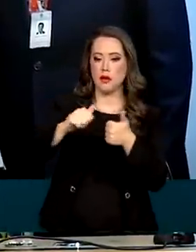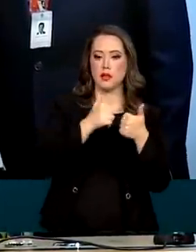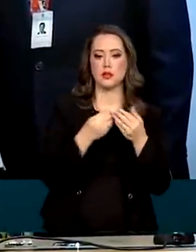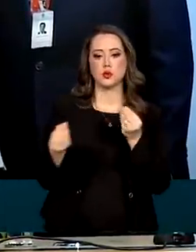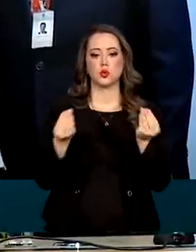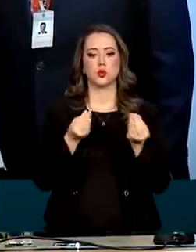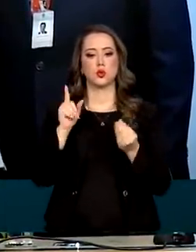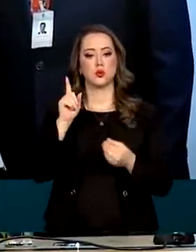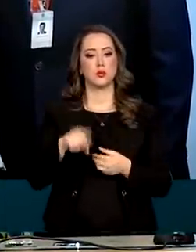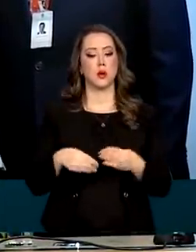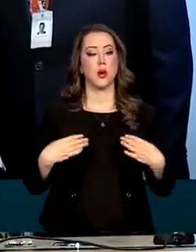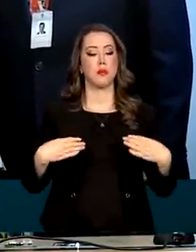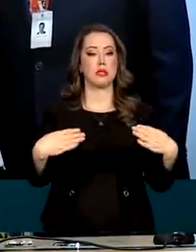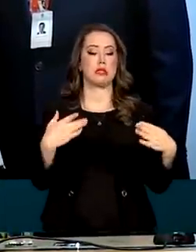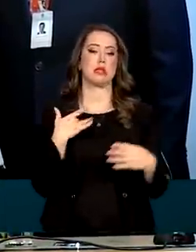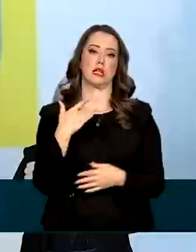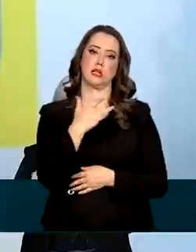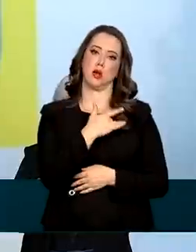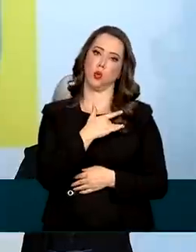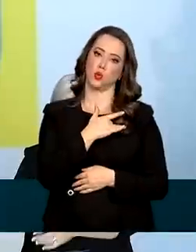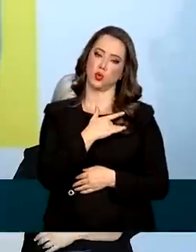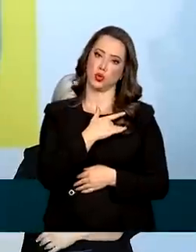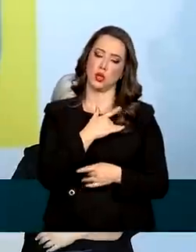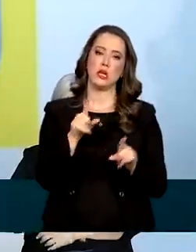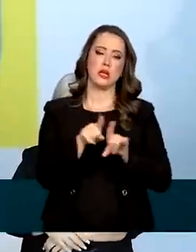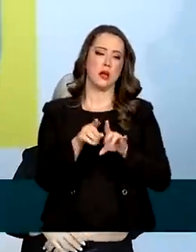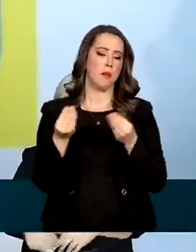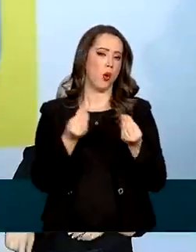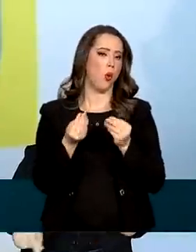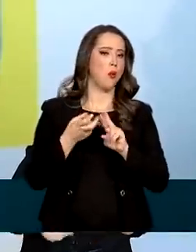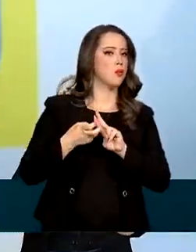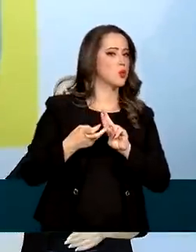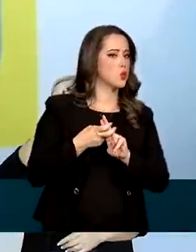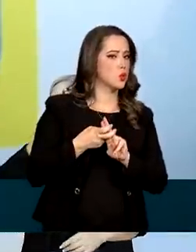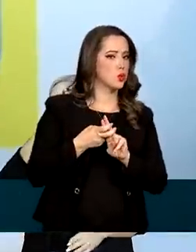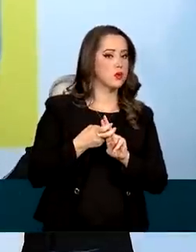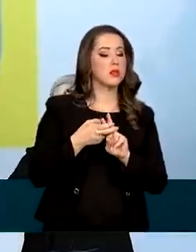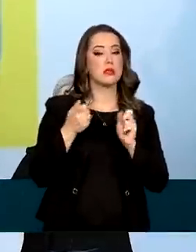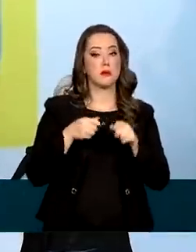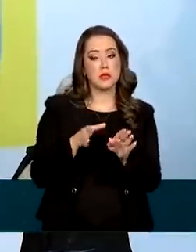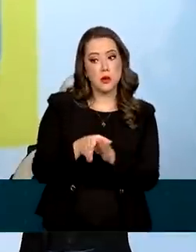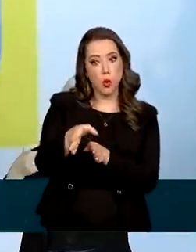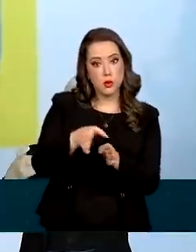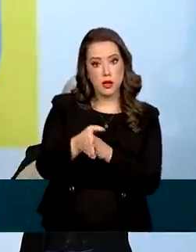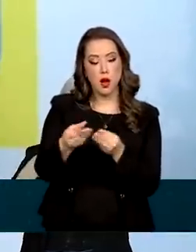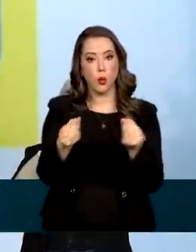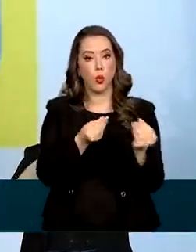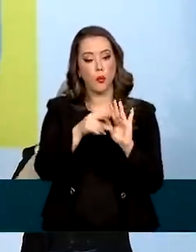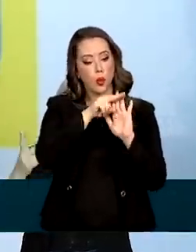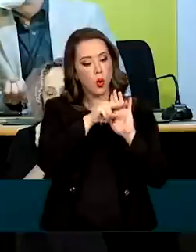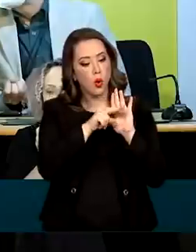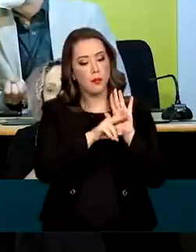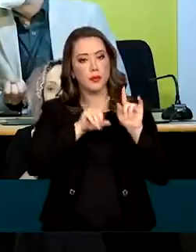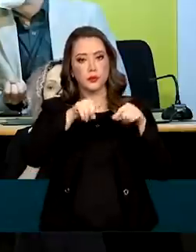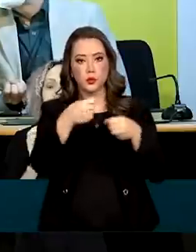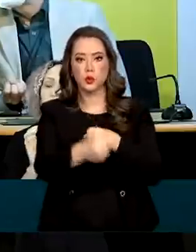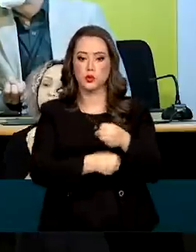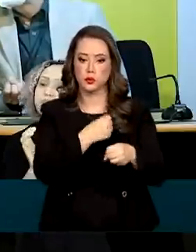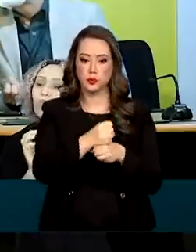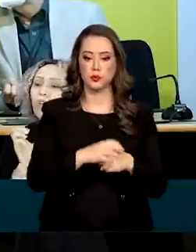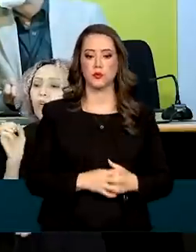e do funcionamento do Ministério da Saúde e do Sistema Único de Saúde que deve orientar as ações a partir do ano que vem